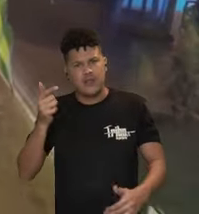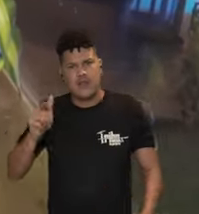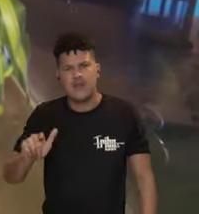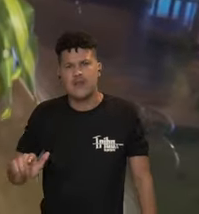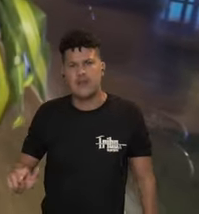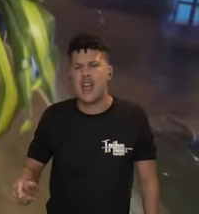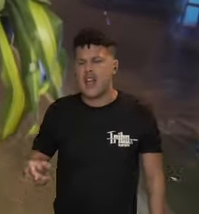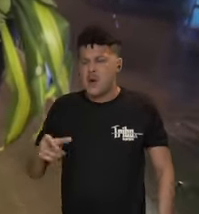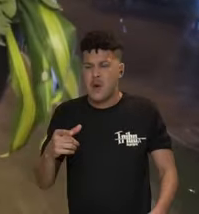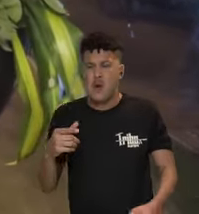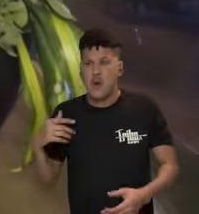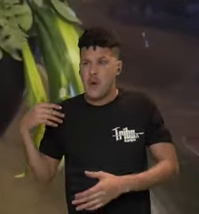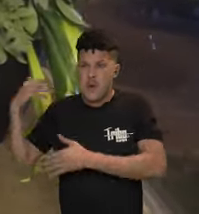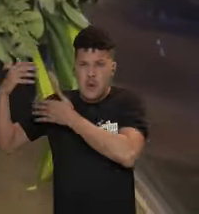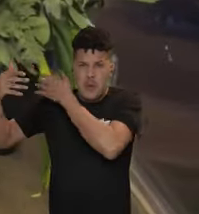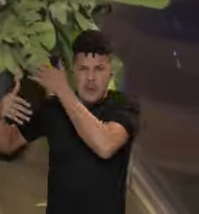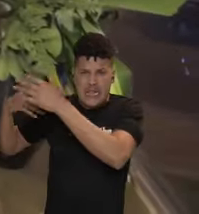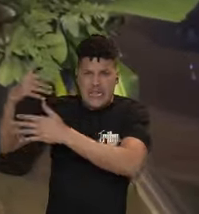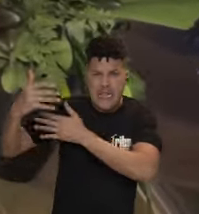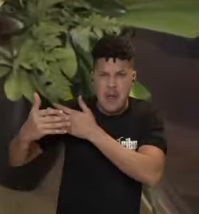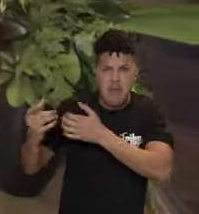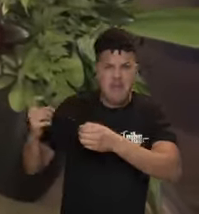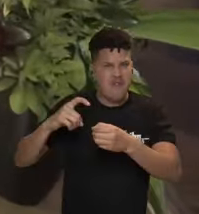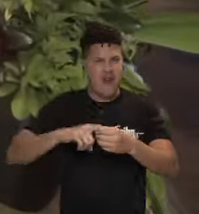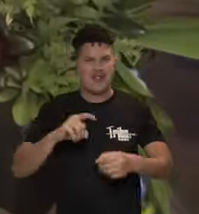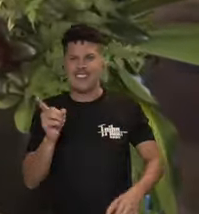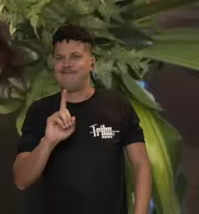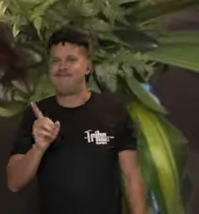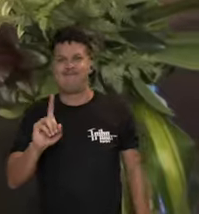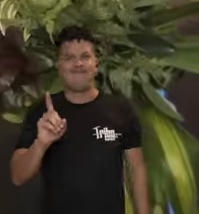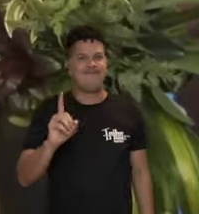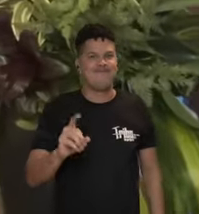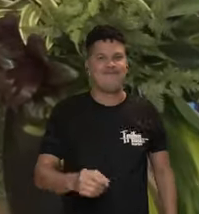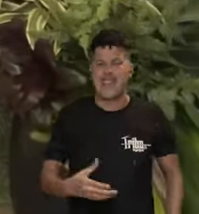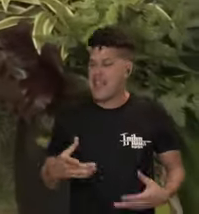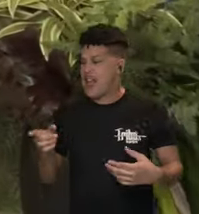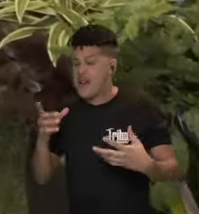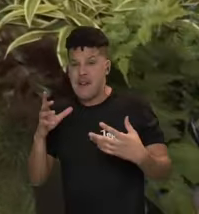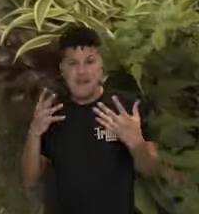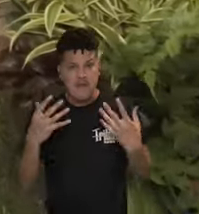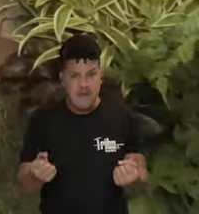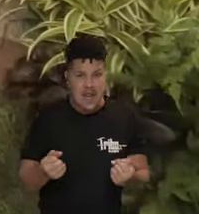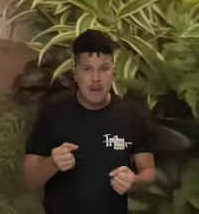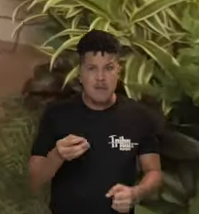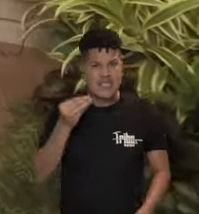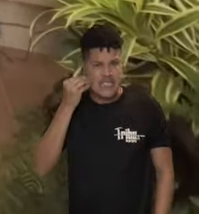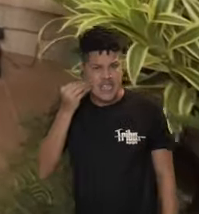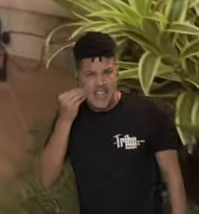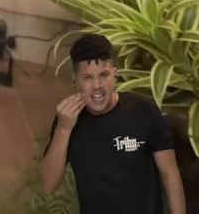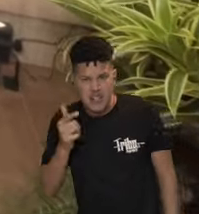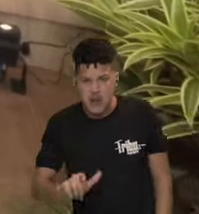O tempo não volta mais, não. Não vamos tentar